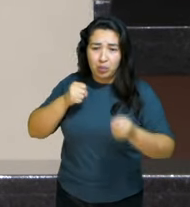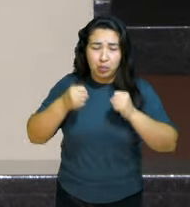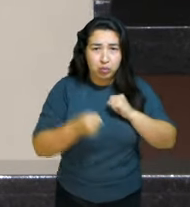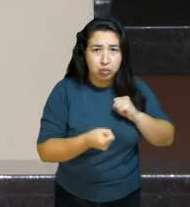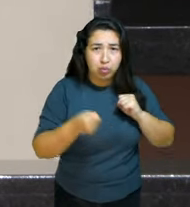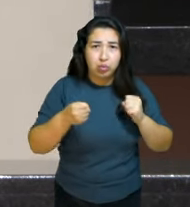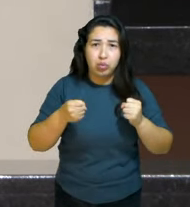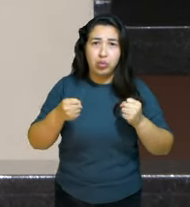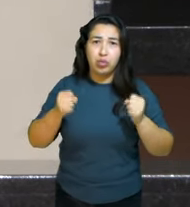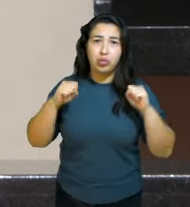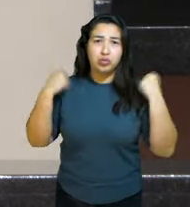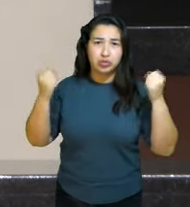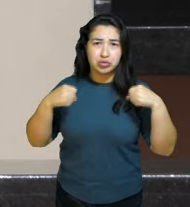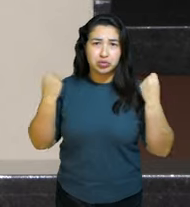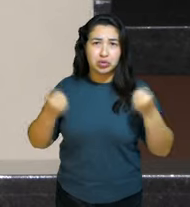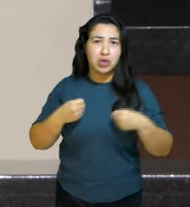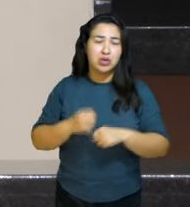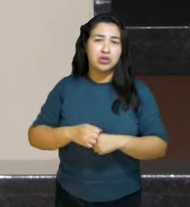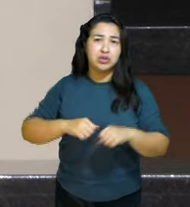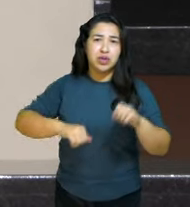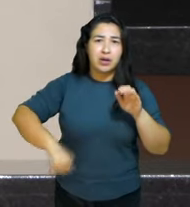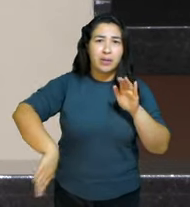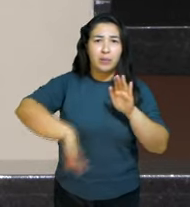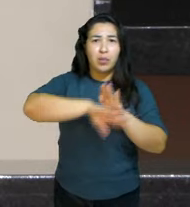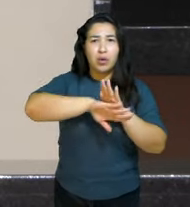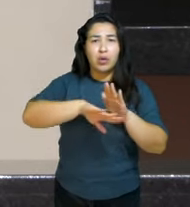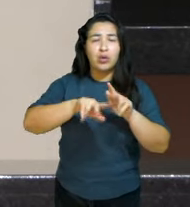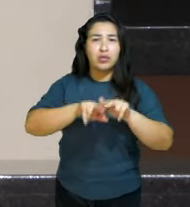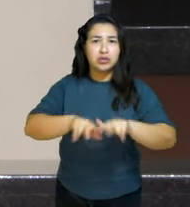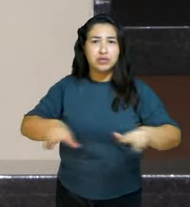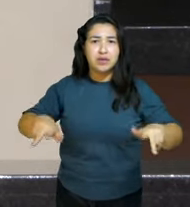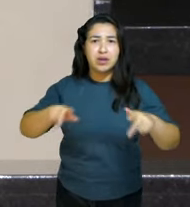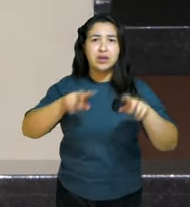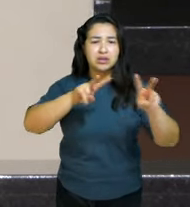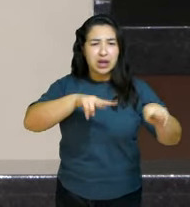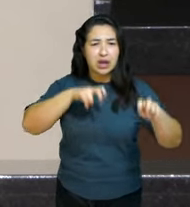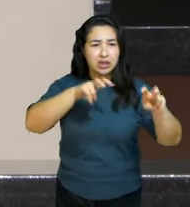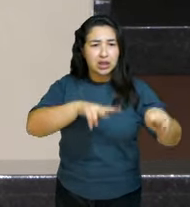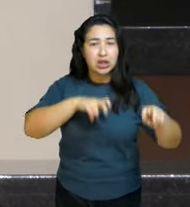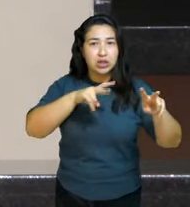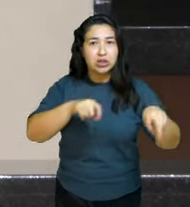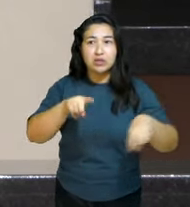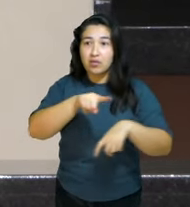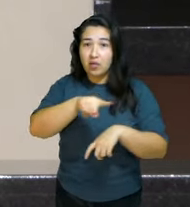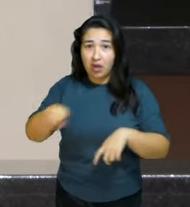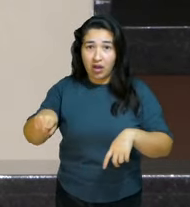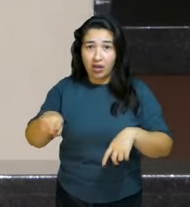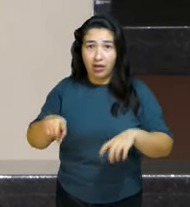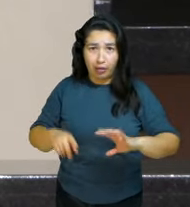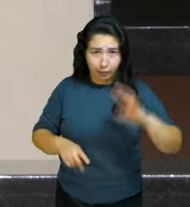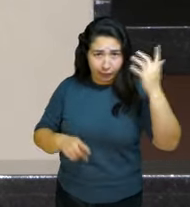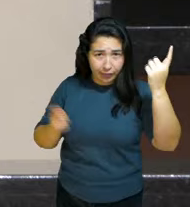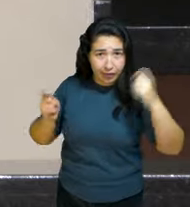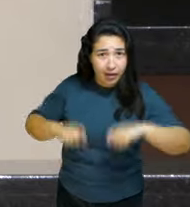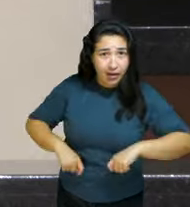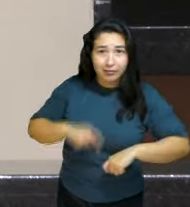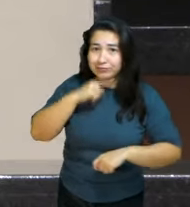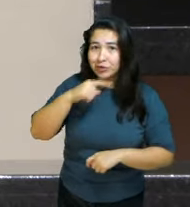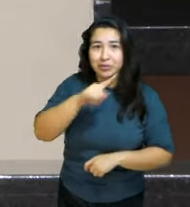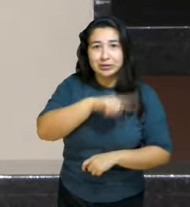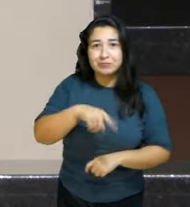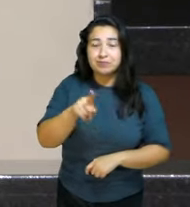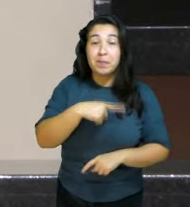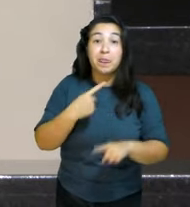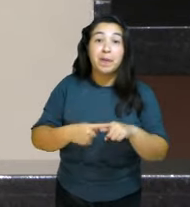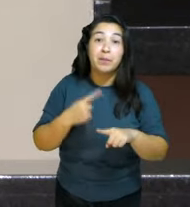as competições de taekwondo e tantas outras modalidades, atletismo e tantas outras não ocorriam. Porque o material que acontece